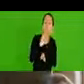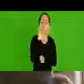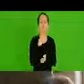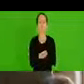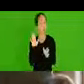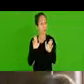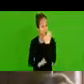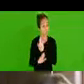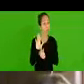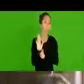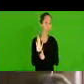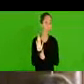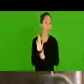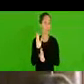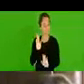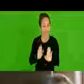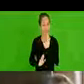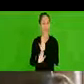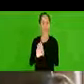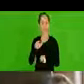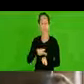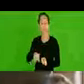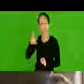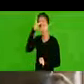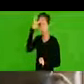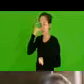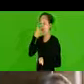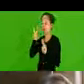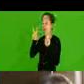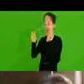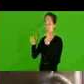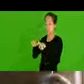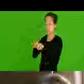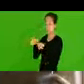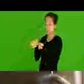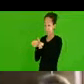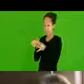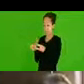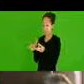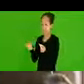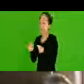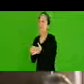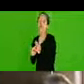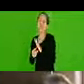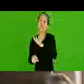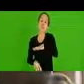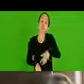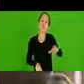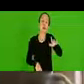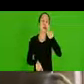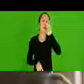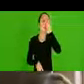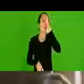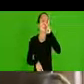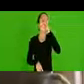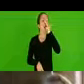ou denominando de pesquisa qualitativa de uma forma genérica e de qualquer modo como